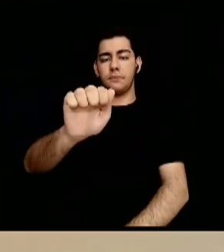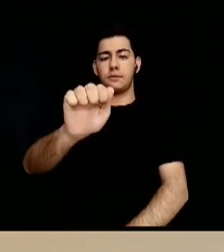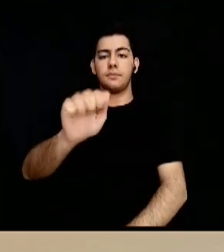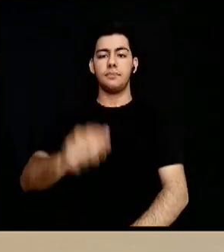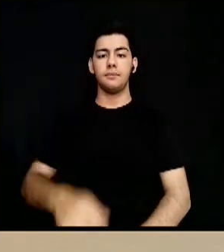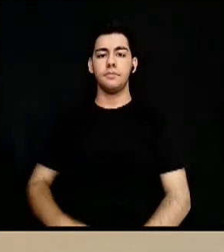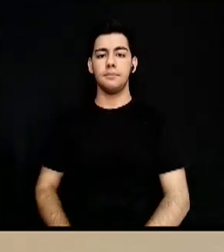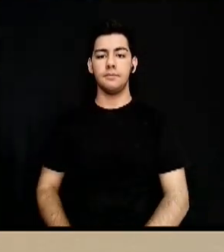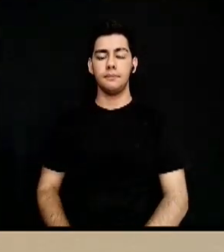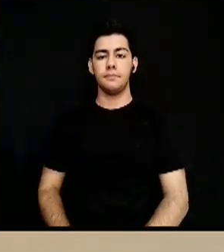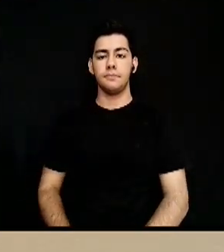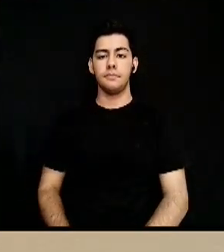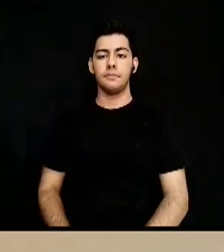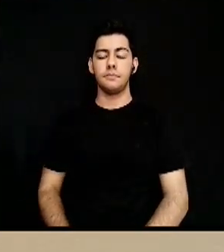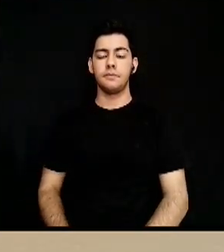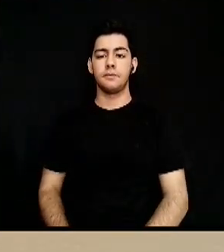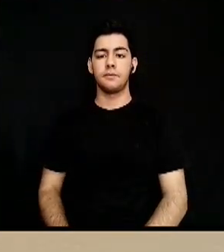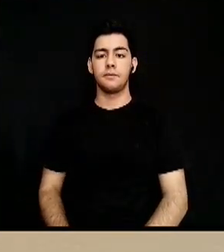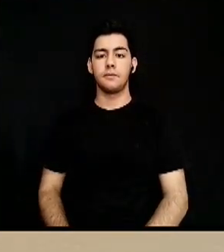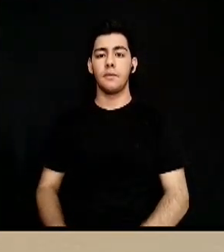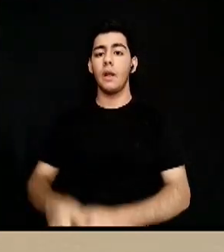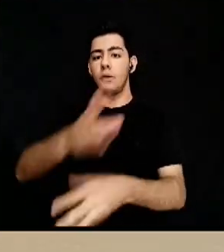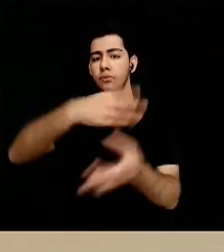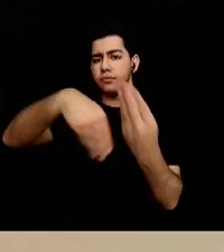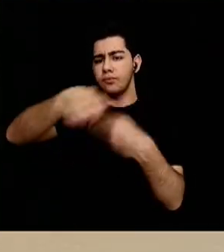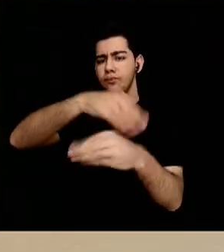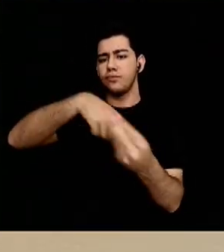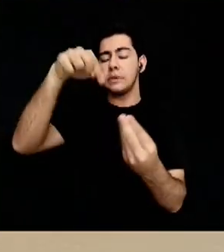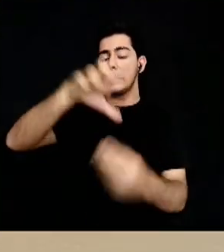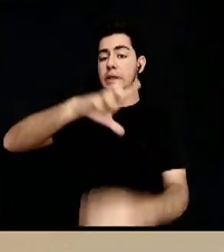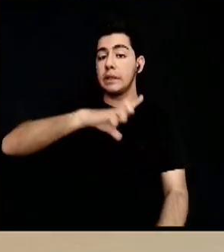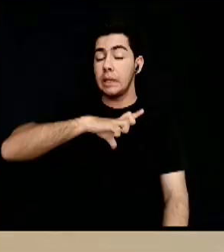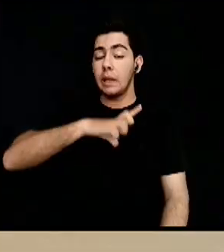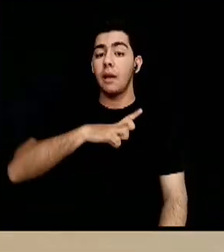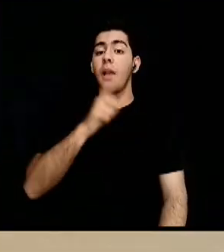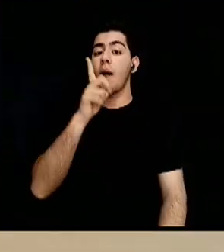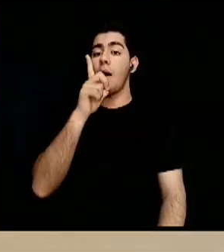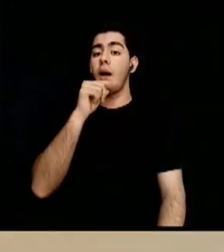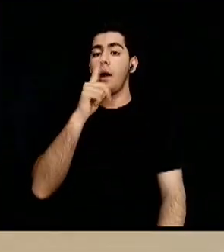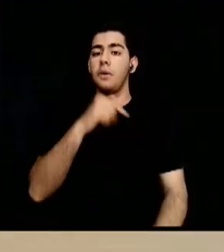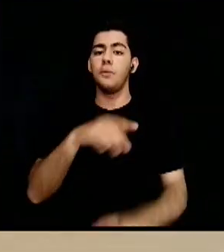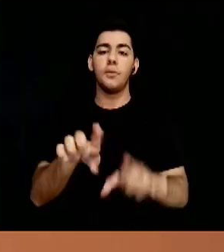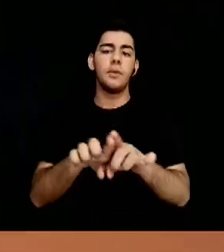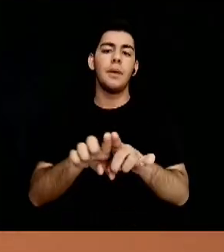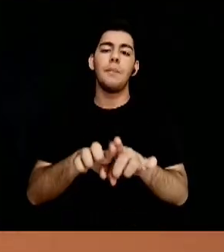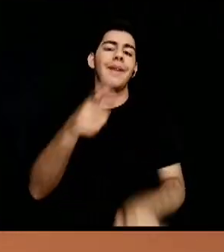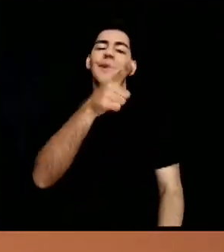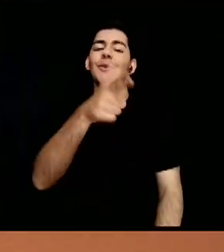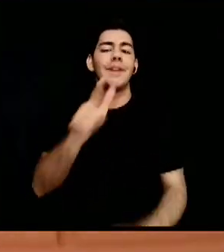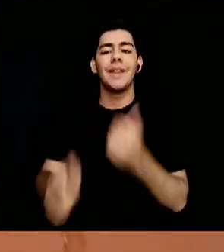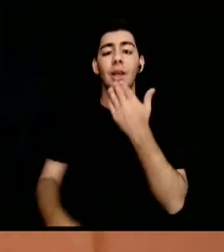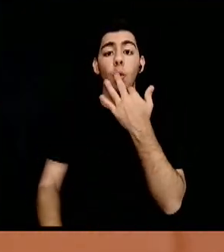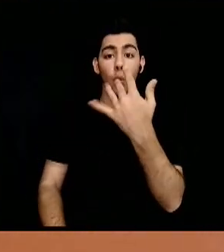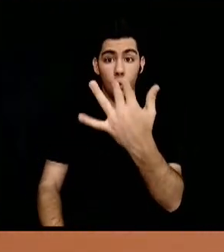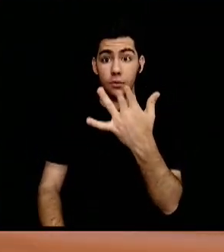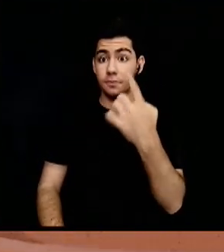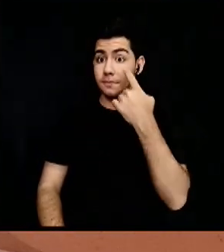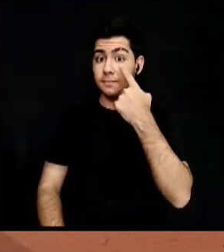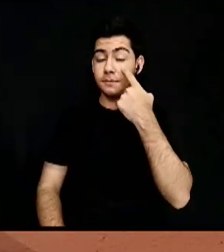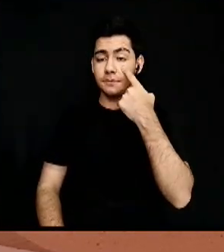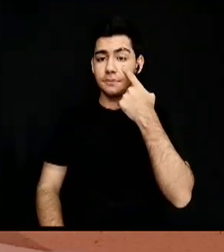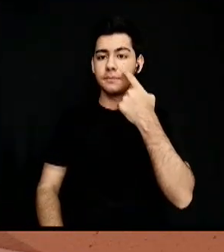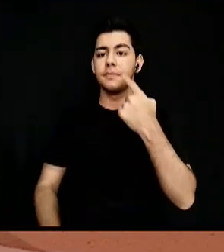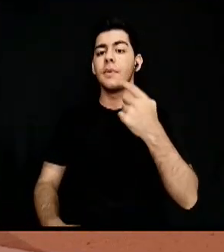água e ela é transparente, tá? Vou usar um